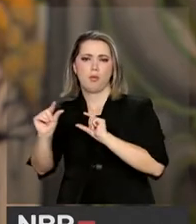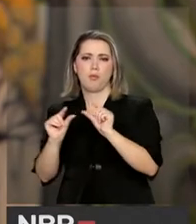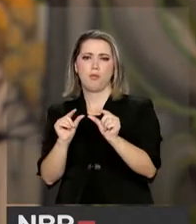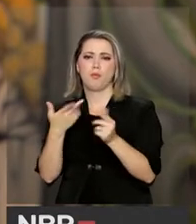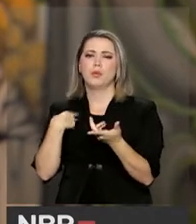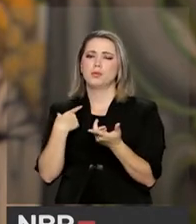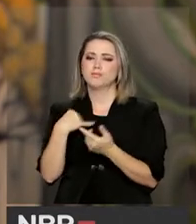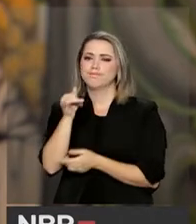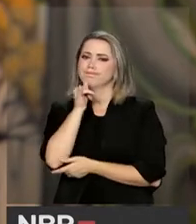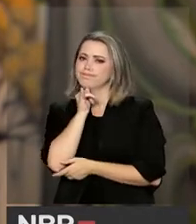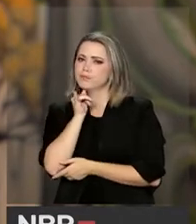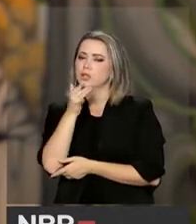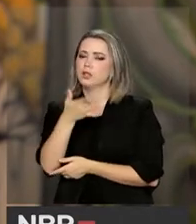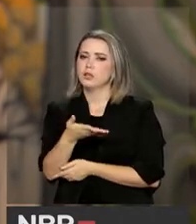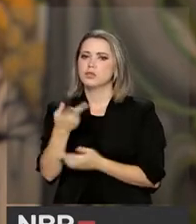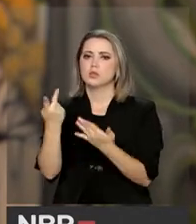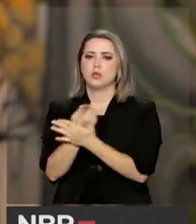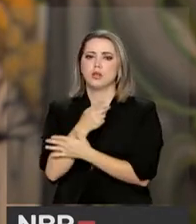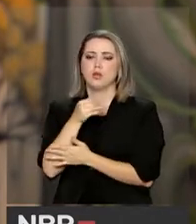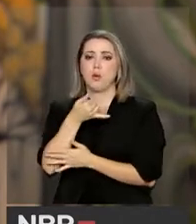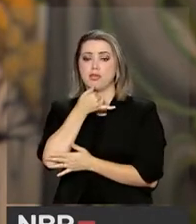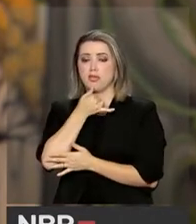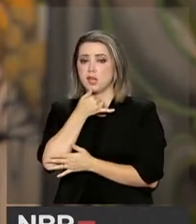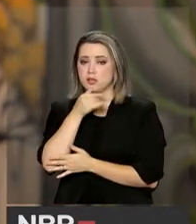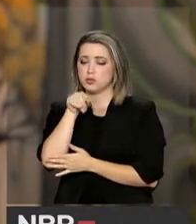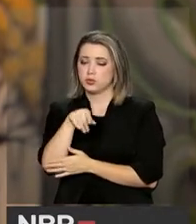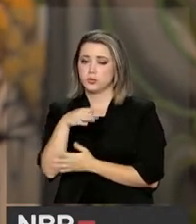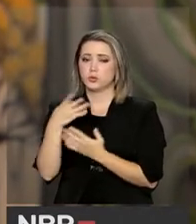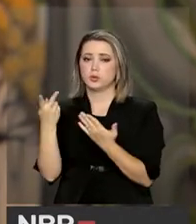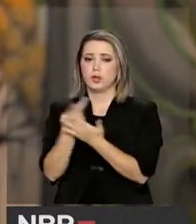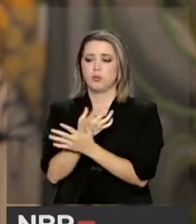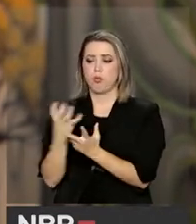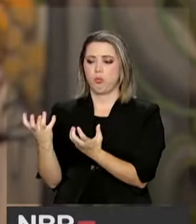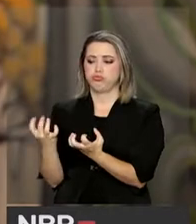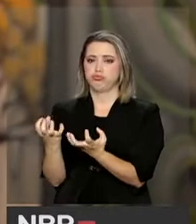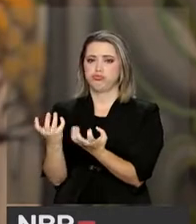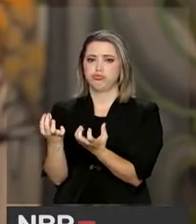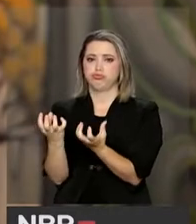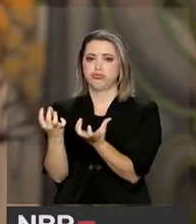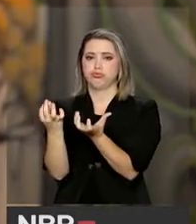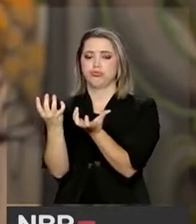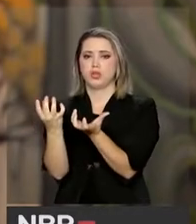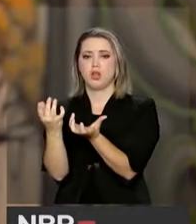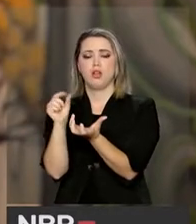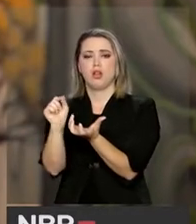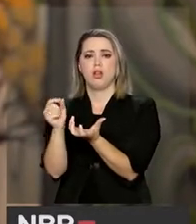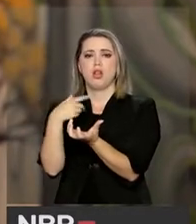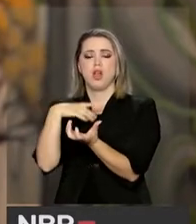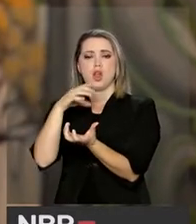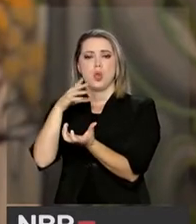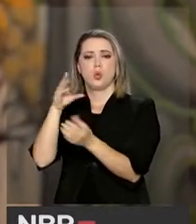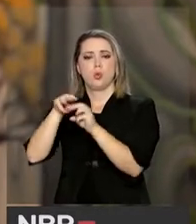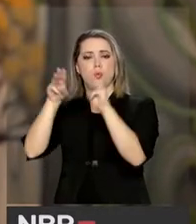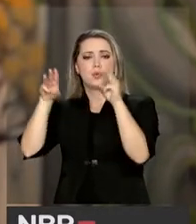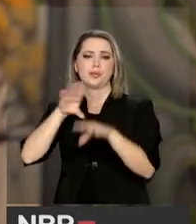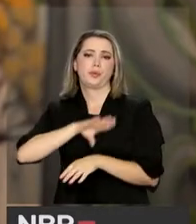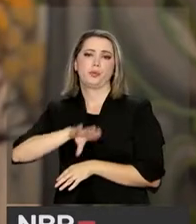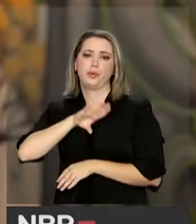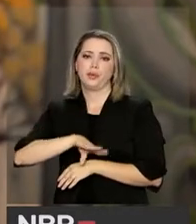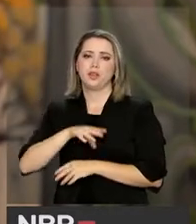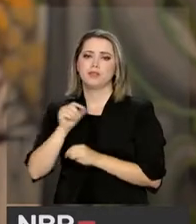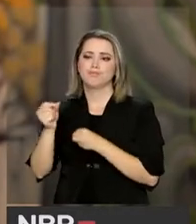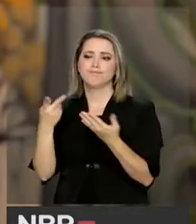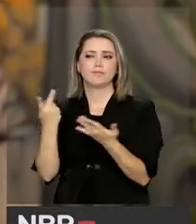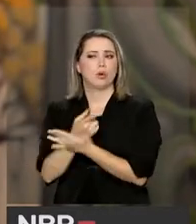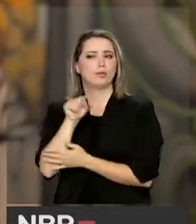episódio trágico, né? Por exemplo, o incêndio no Museu da Língua Portuguesa. Quando acontece algo desse tipo, os danos